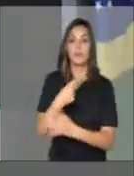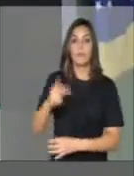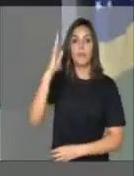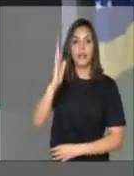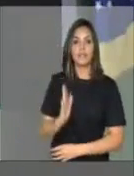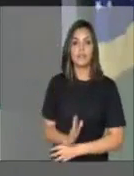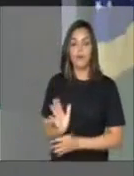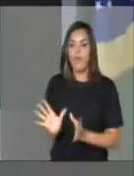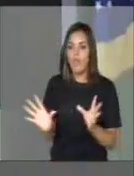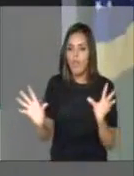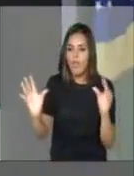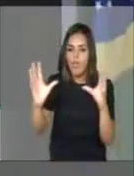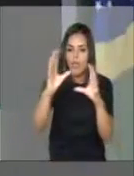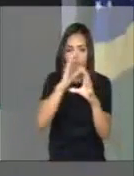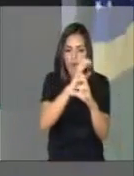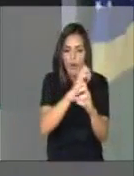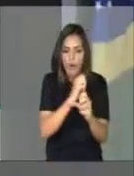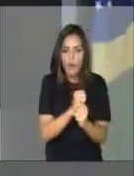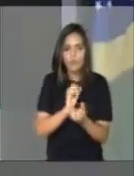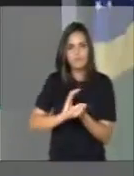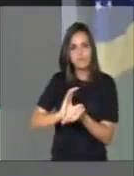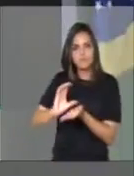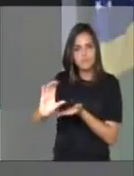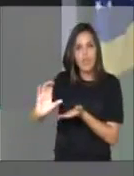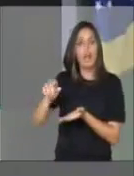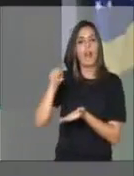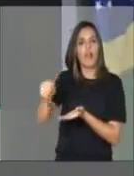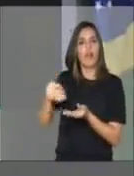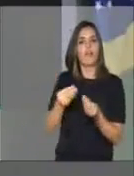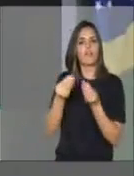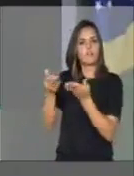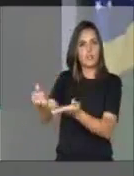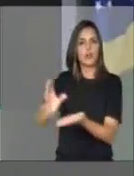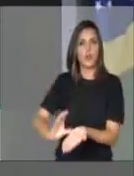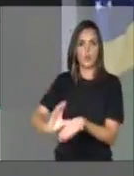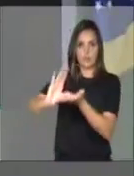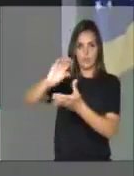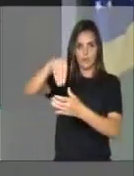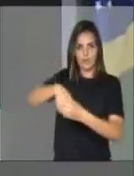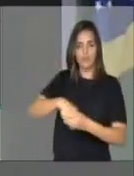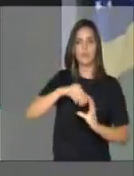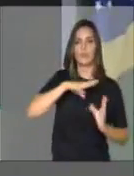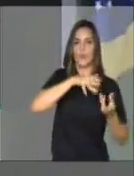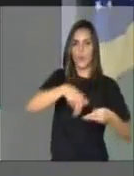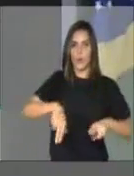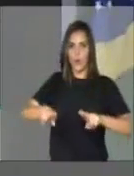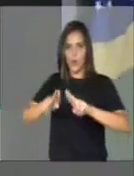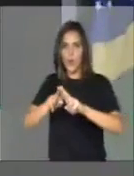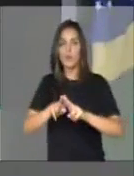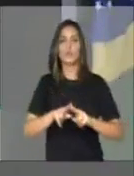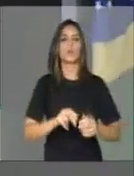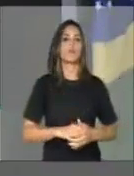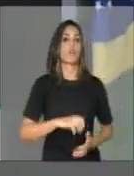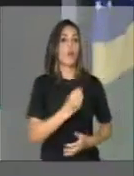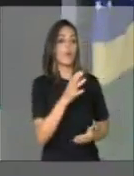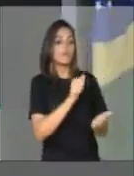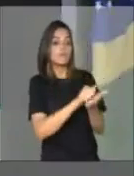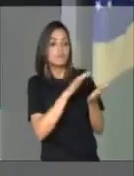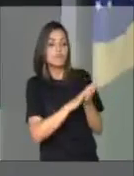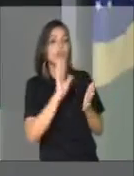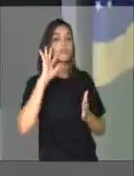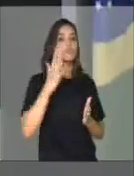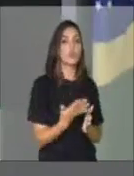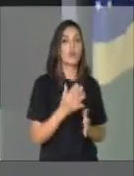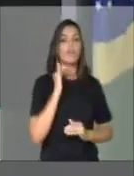Brasil reúna e remeta ao Conselho de Segurança das Nações Unidas ou a seu comitê de sanções